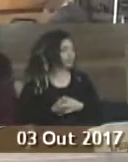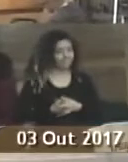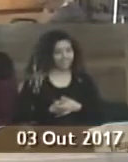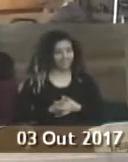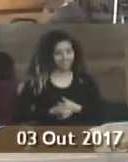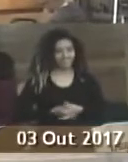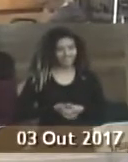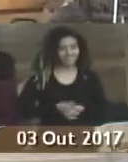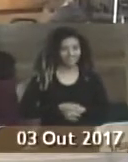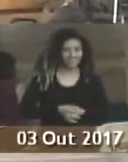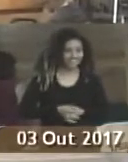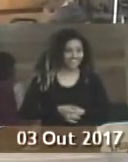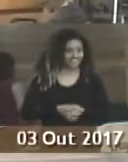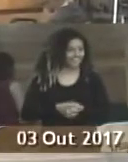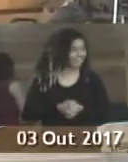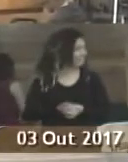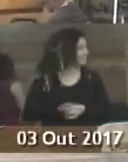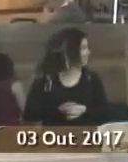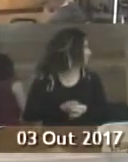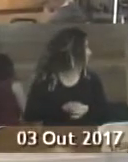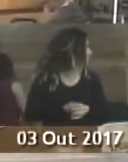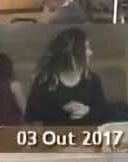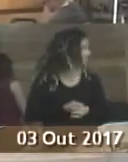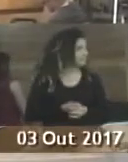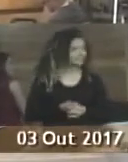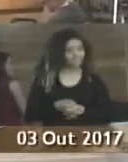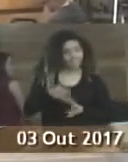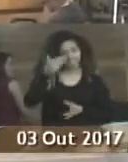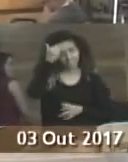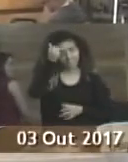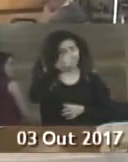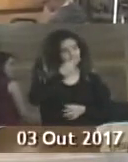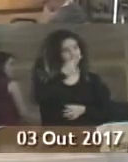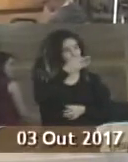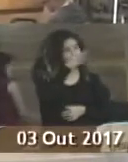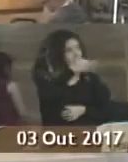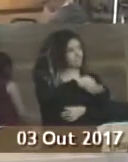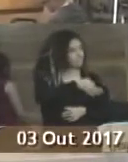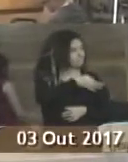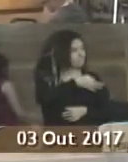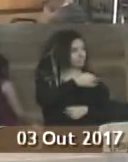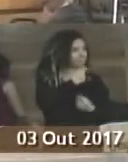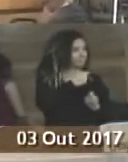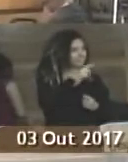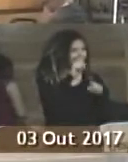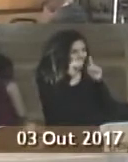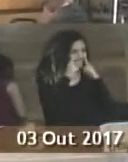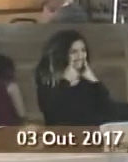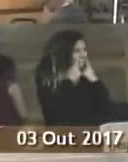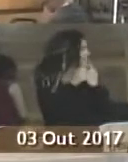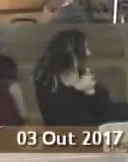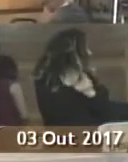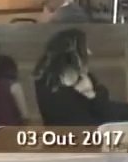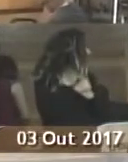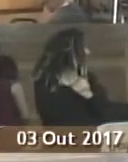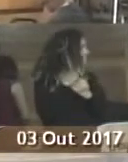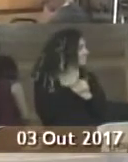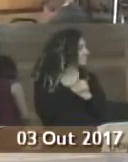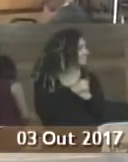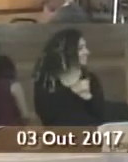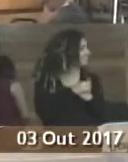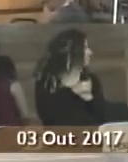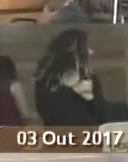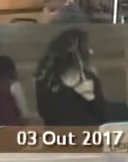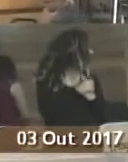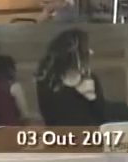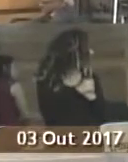grande vereador, meu amigo, meu parceiro. Vossa Excelência pode ter certeza. Não precisa chorar, não, né? O Elin está falando aqui que ele está chorando. Não